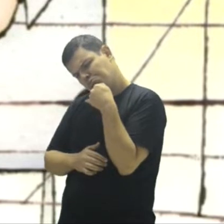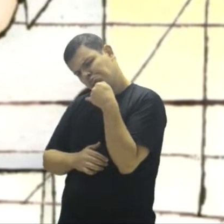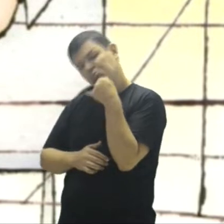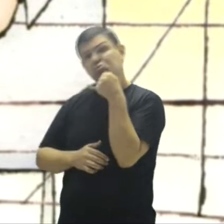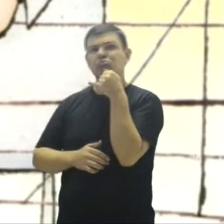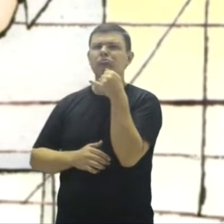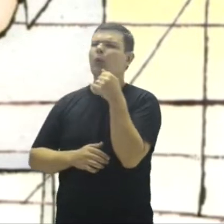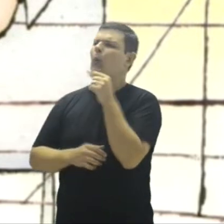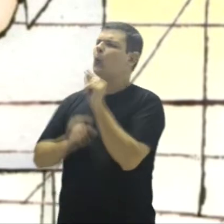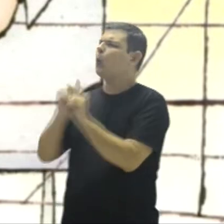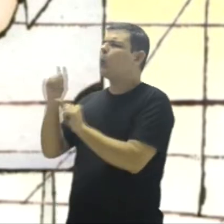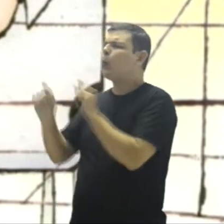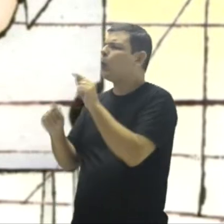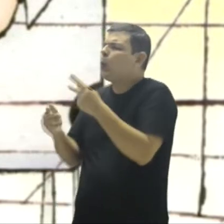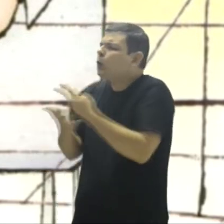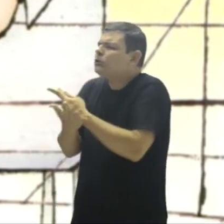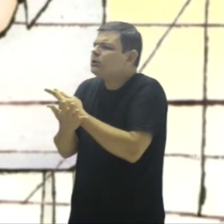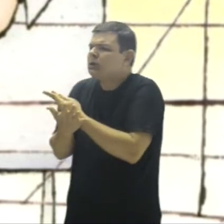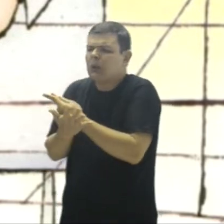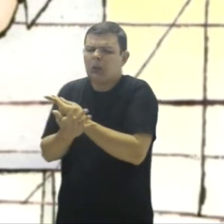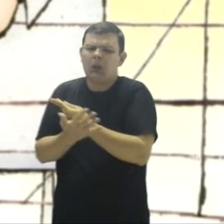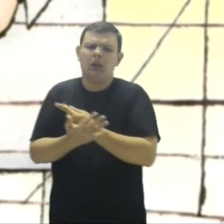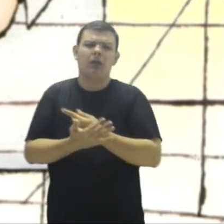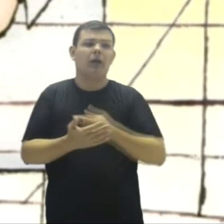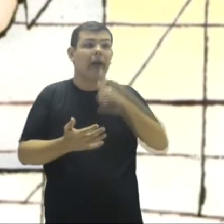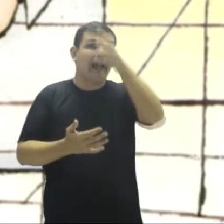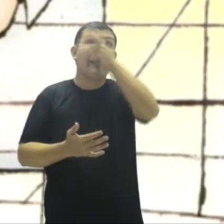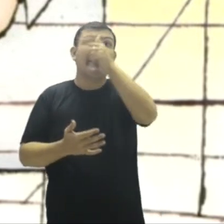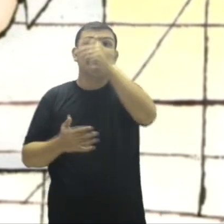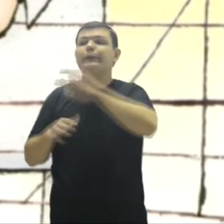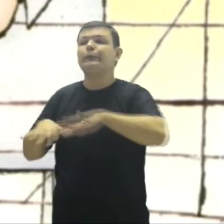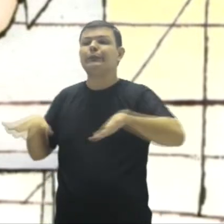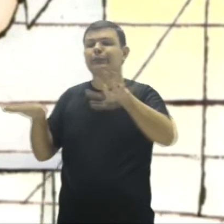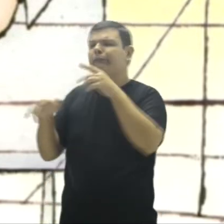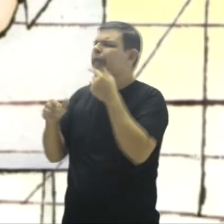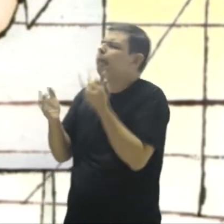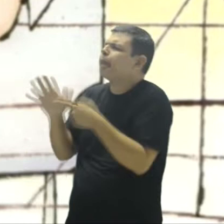O que foi, Mimi? Cacarejaram as galinhas.